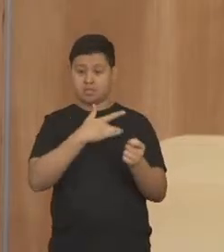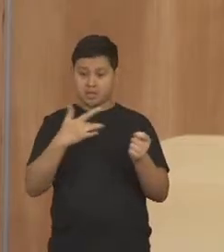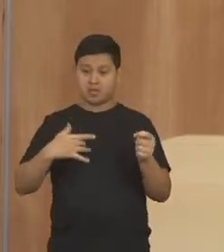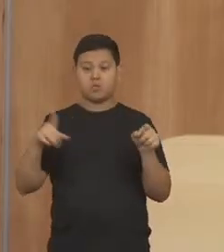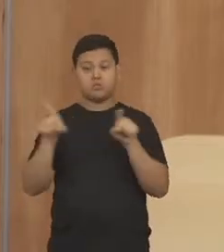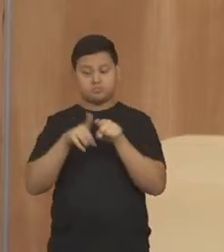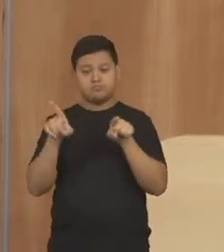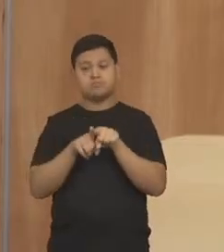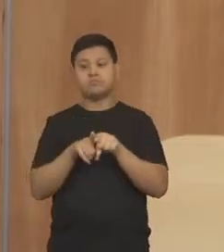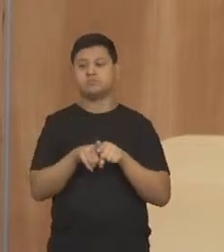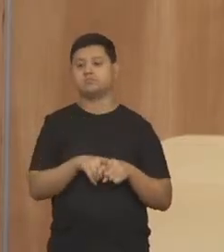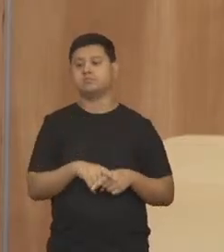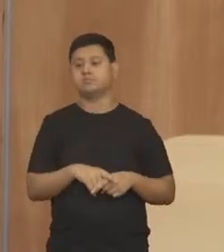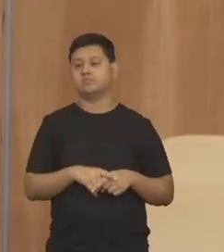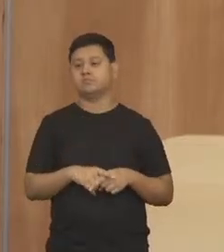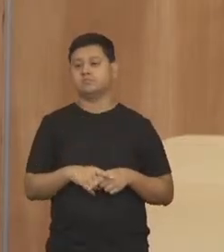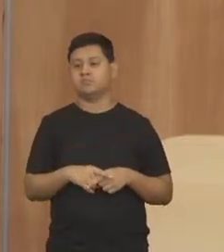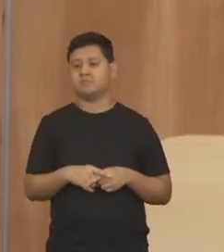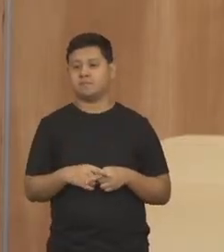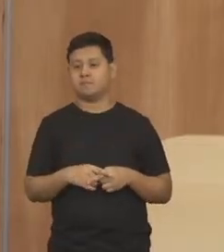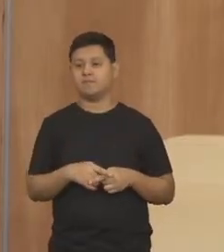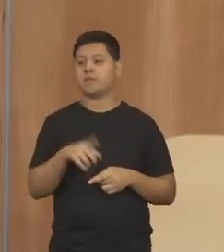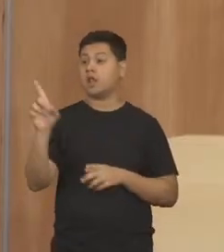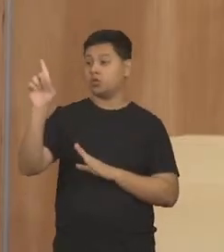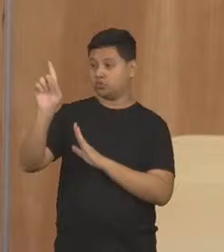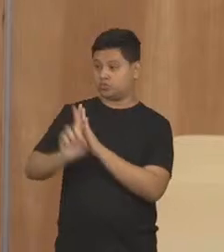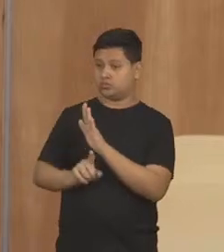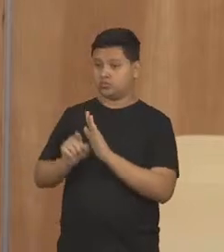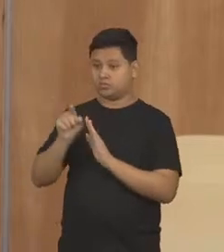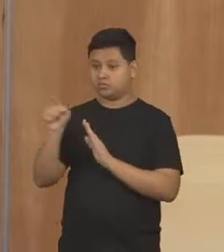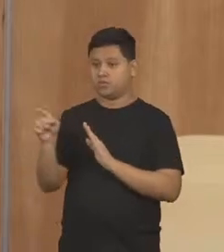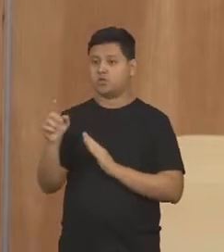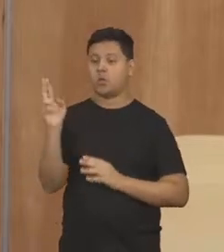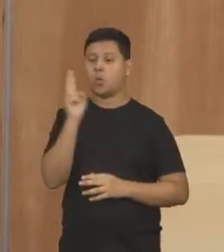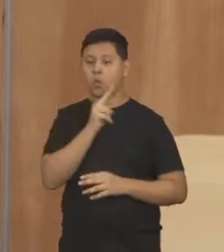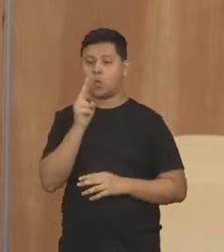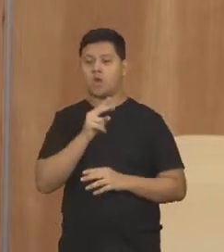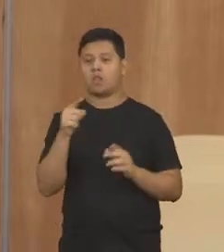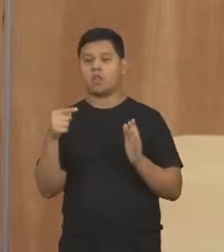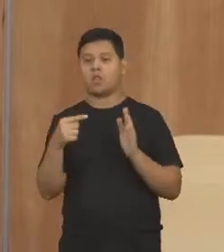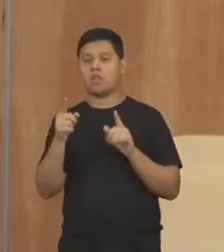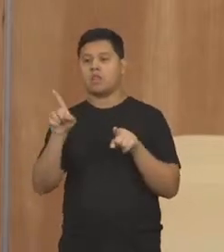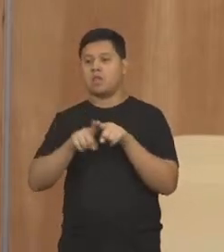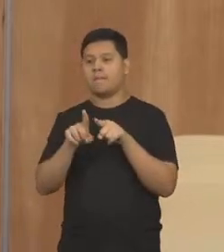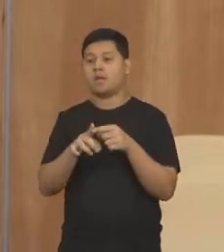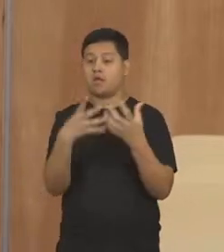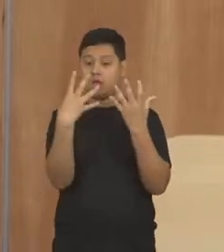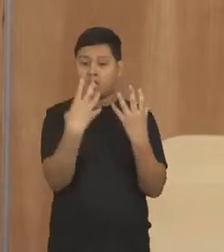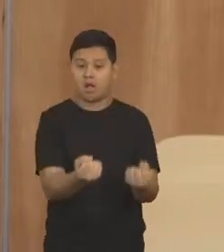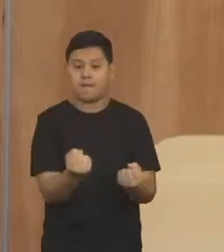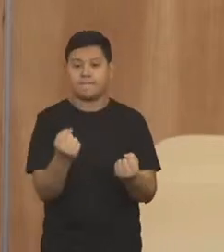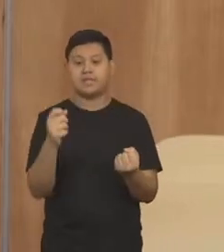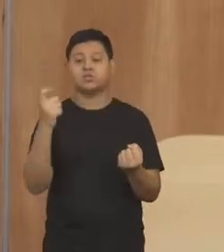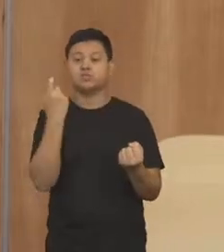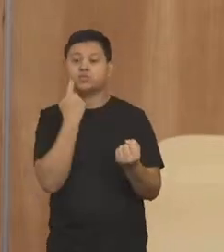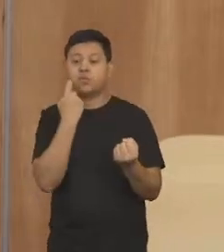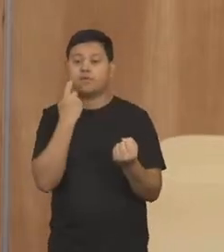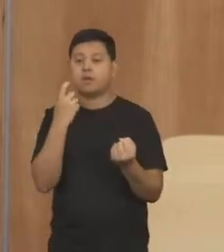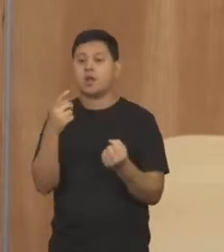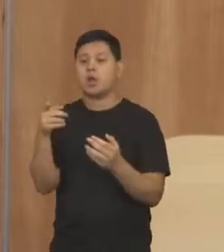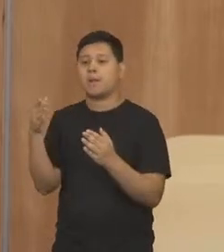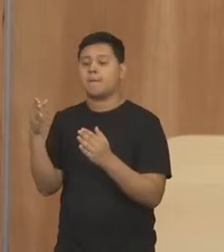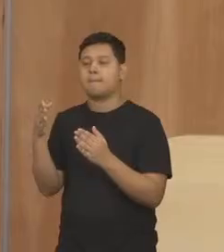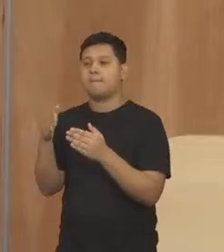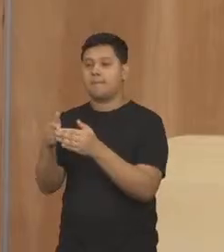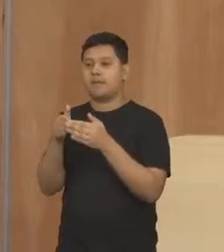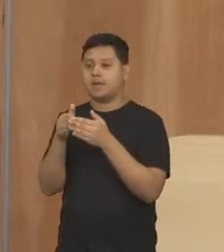gestão. A diretora de urgência e emergência tomou posse numa sexta-feira e pediu exoneração numa